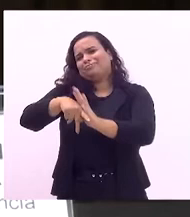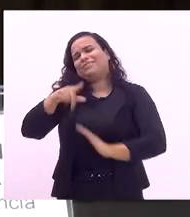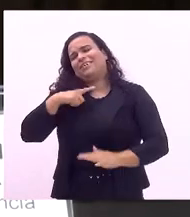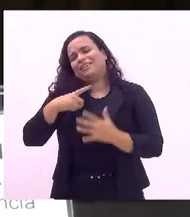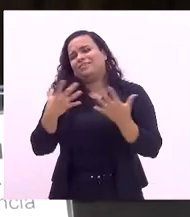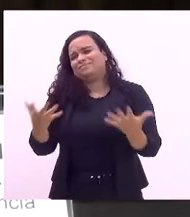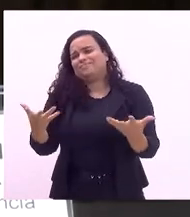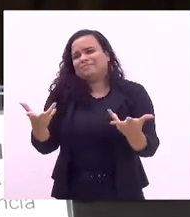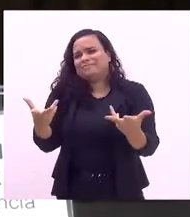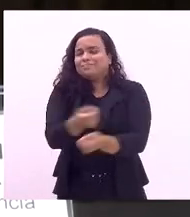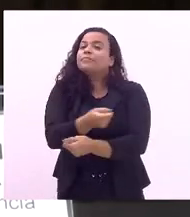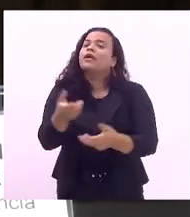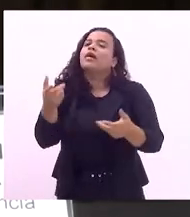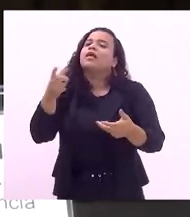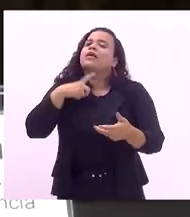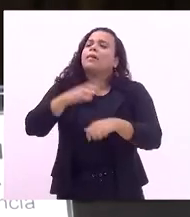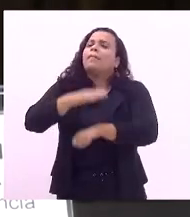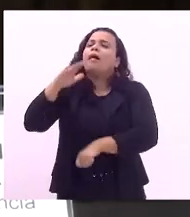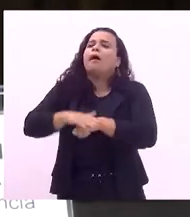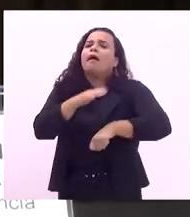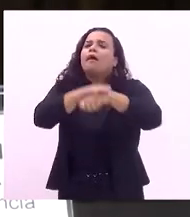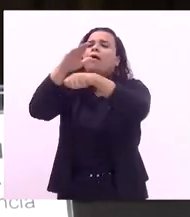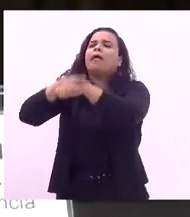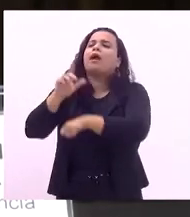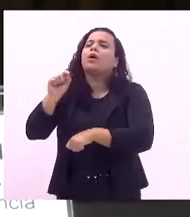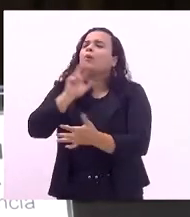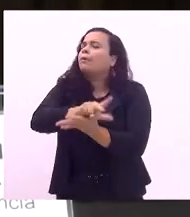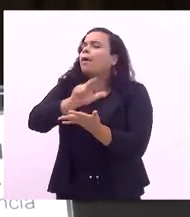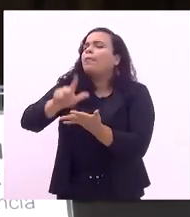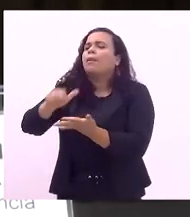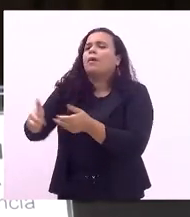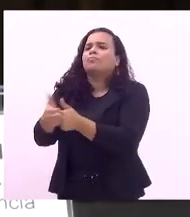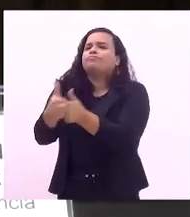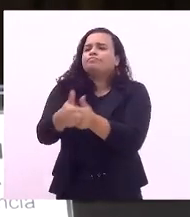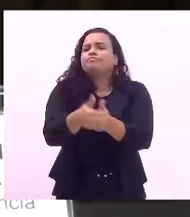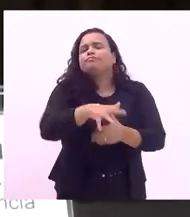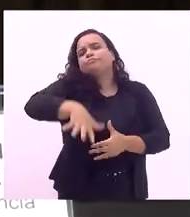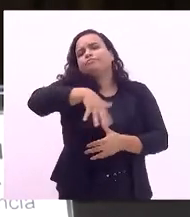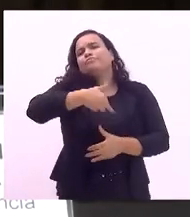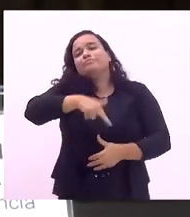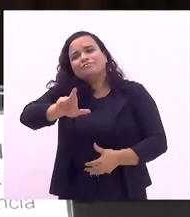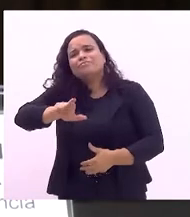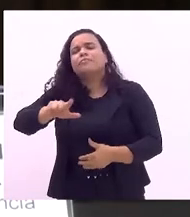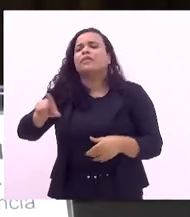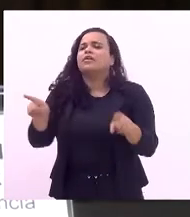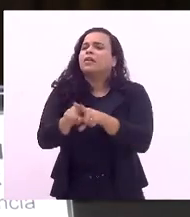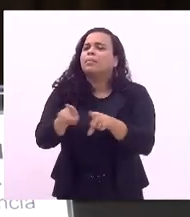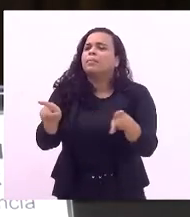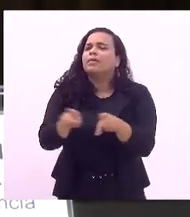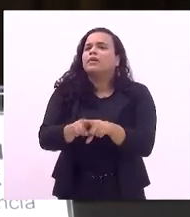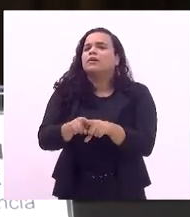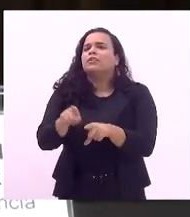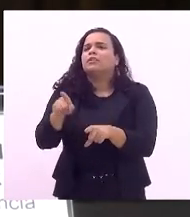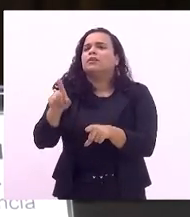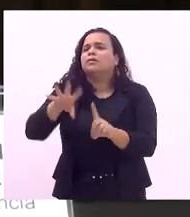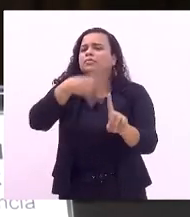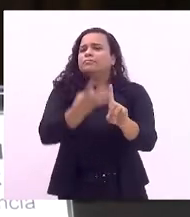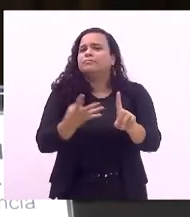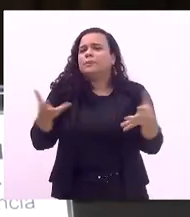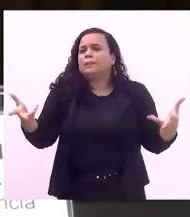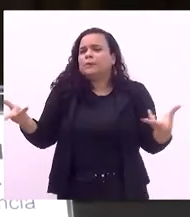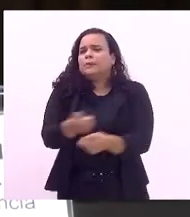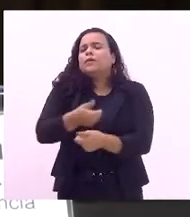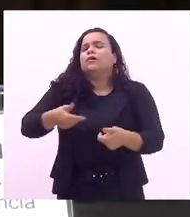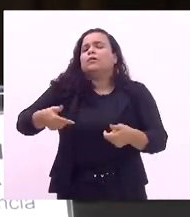com os mais diversos segmentos religiosos numa solenidade